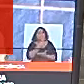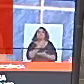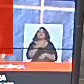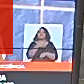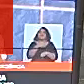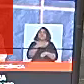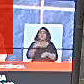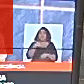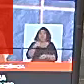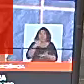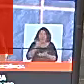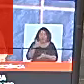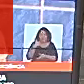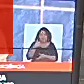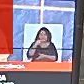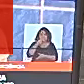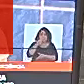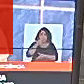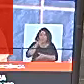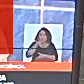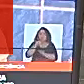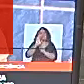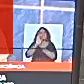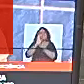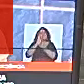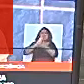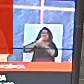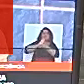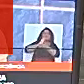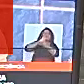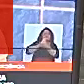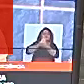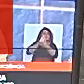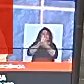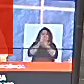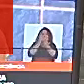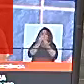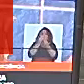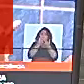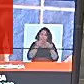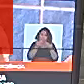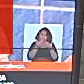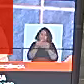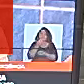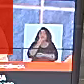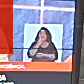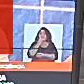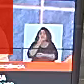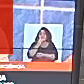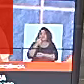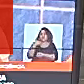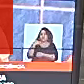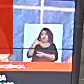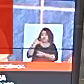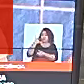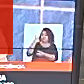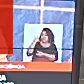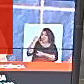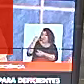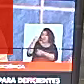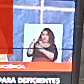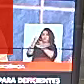por exemplo, na escola, quando eu fui para a escola com 14 anos. E hoje a gente chega, 59, hoje, graças a Deus, eu